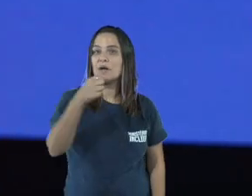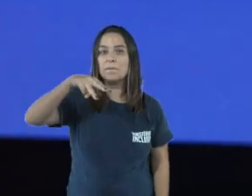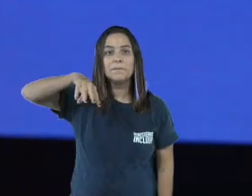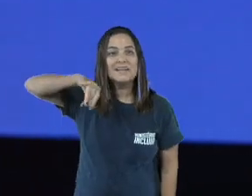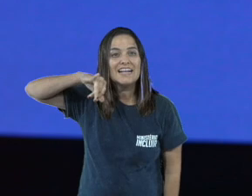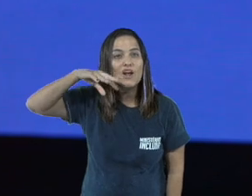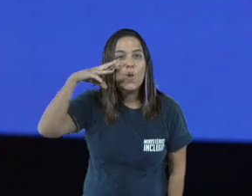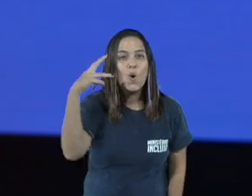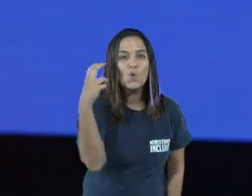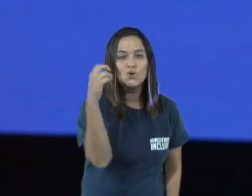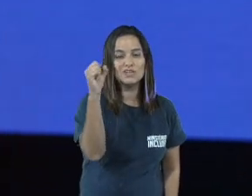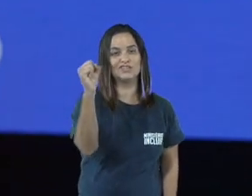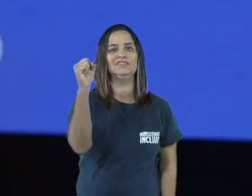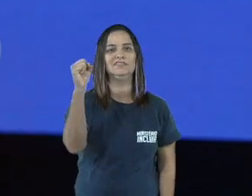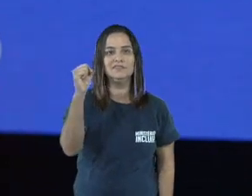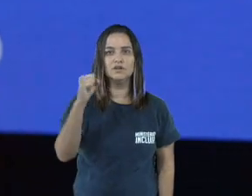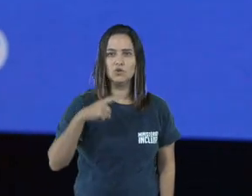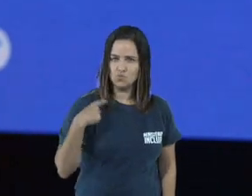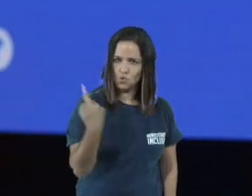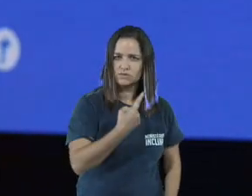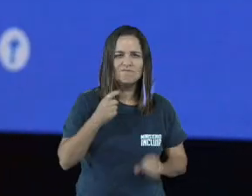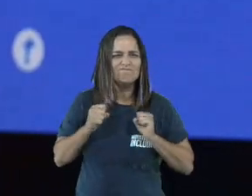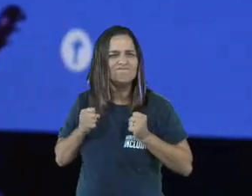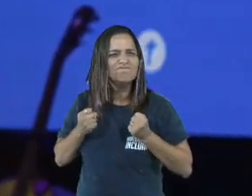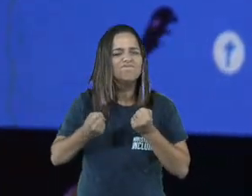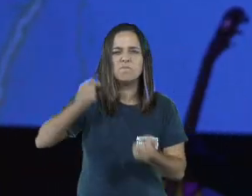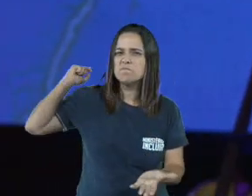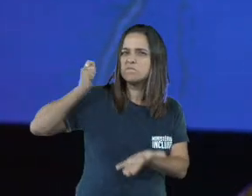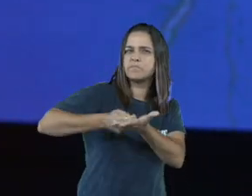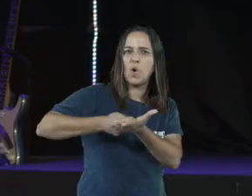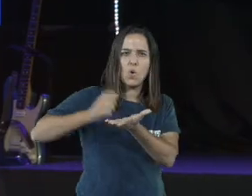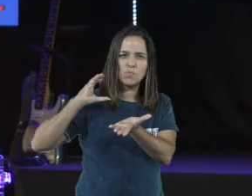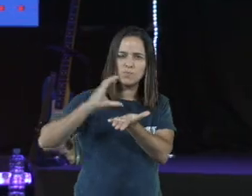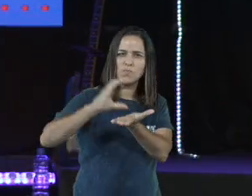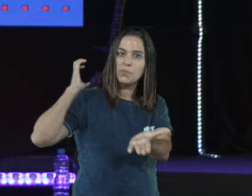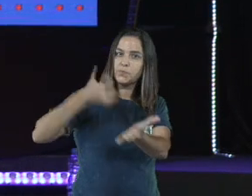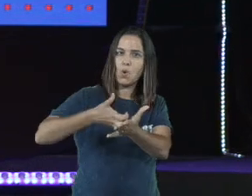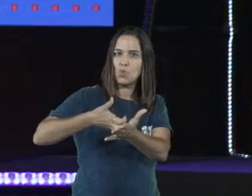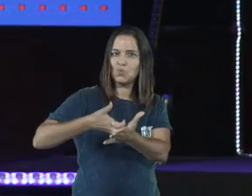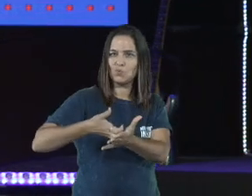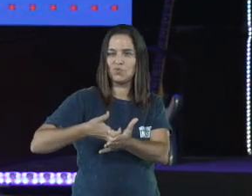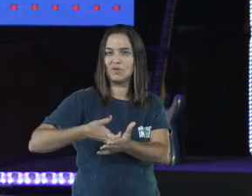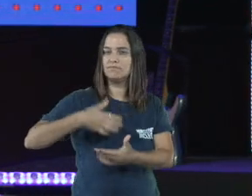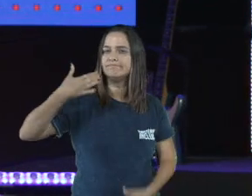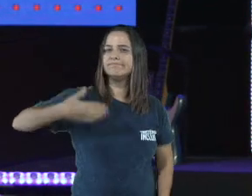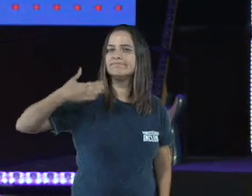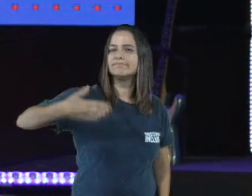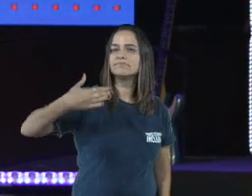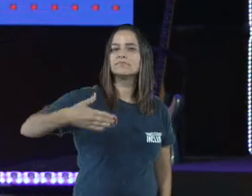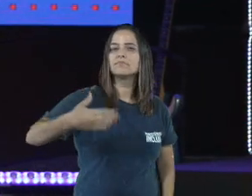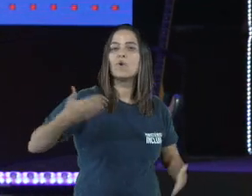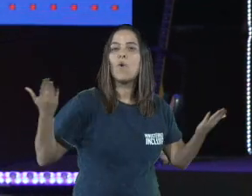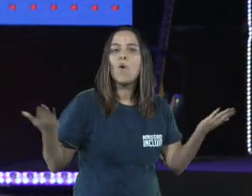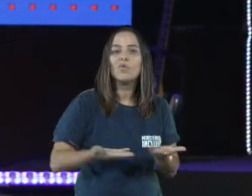duas vezes e meia Quase três vezes o valor que a gente pagou você pode milhões hoje